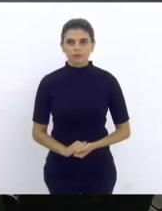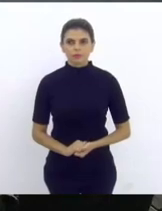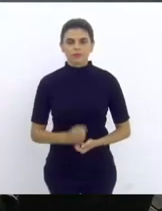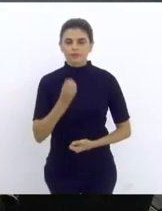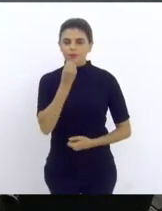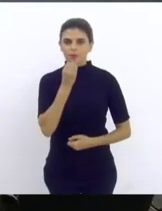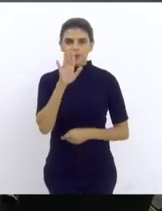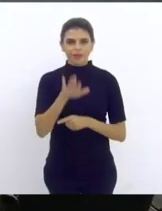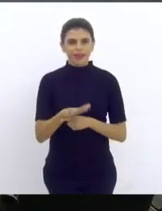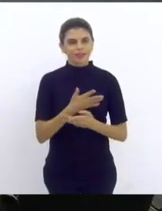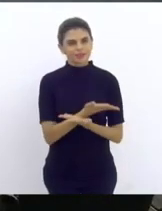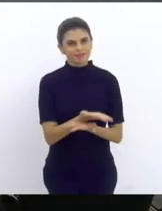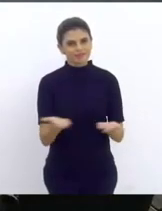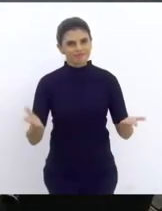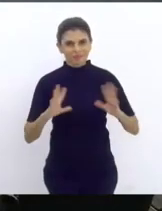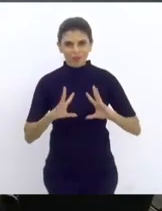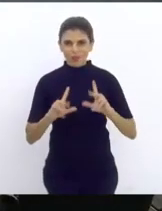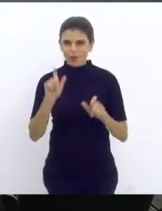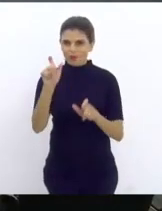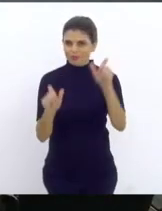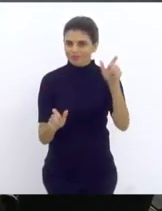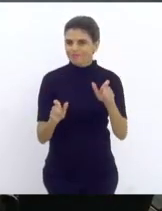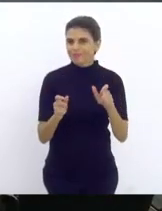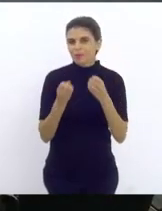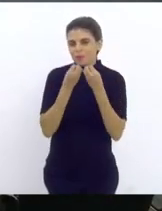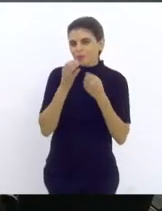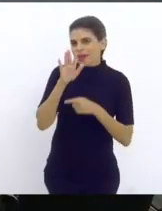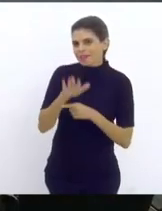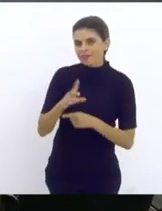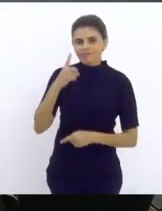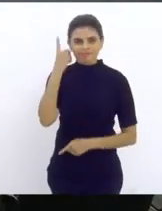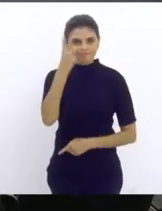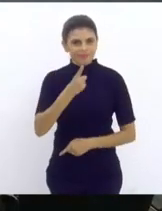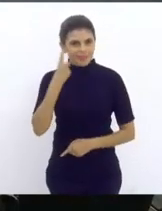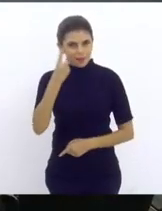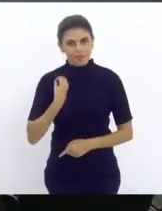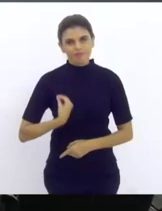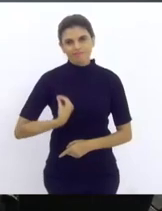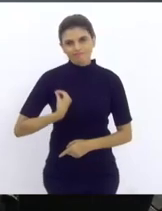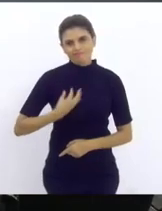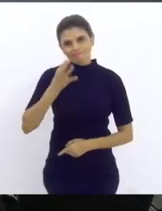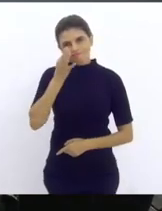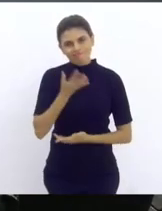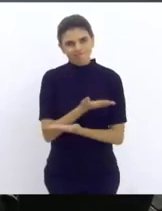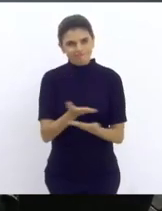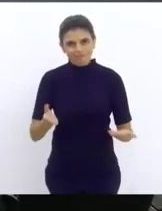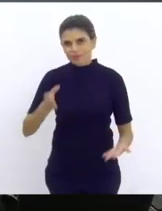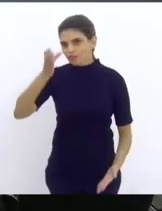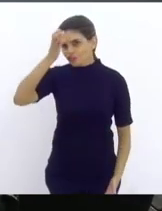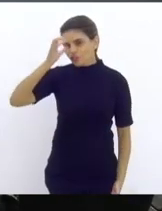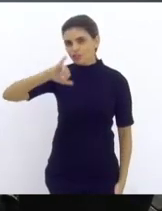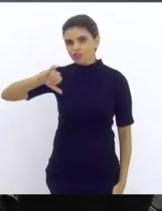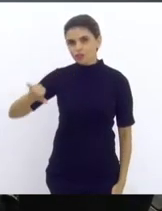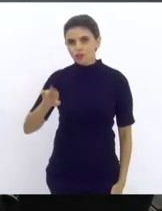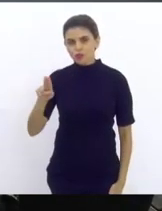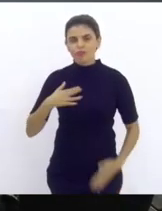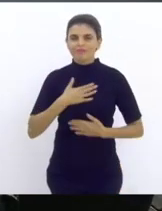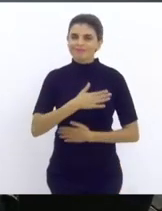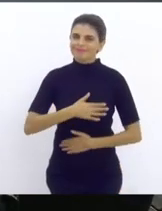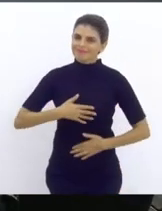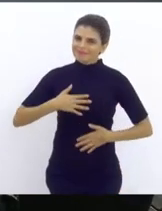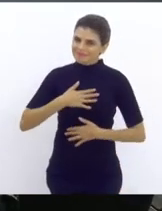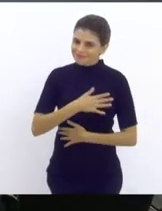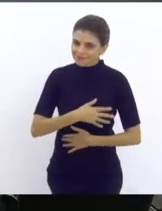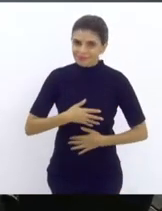Boa tarde a todos e a todas Boa tarde deputados presentes meus pares Presidente tia Ju é com muita satisfação que